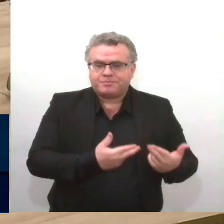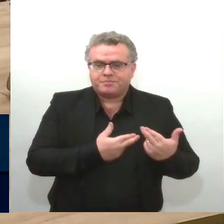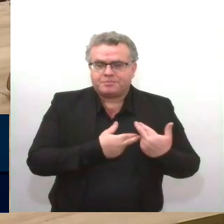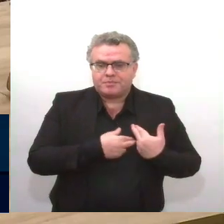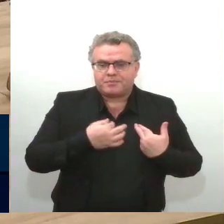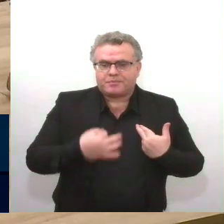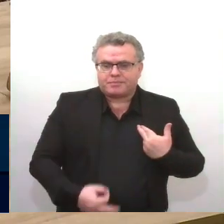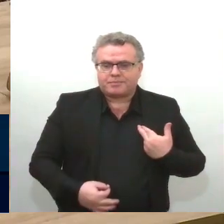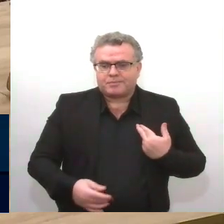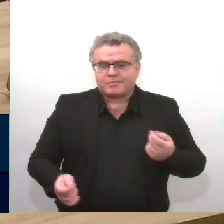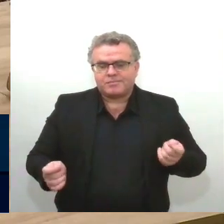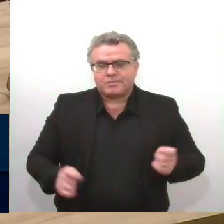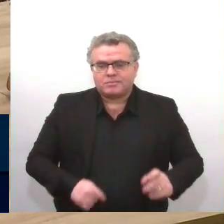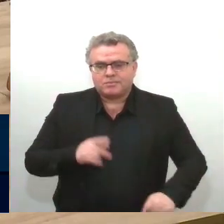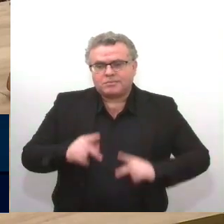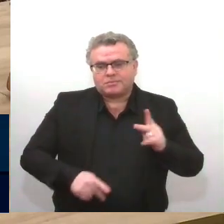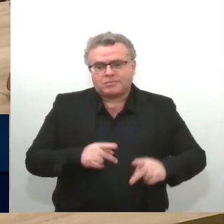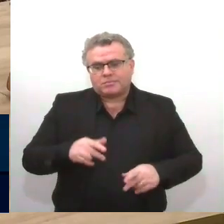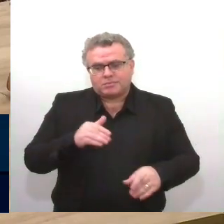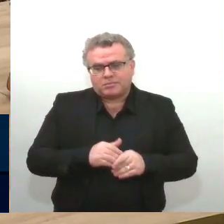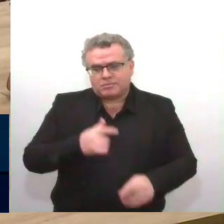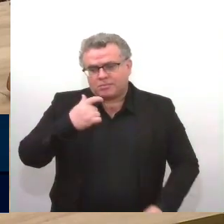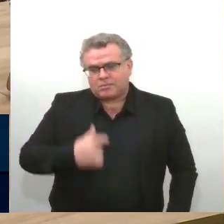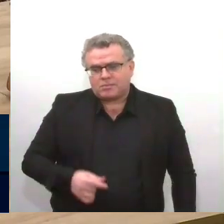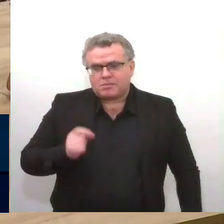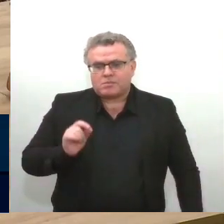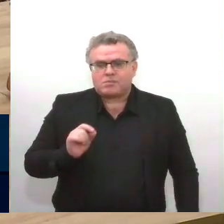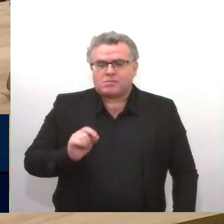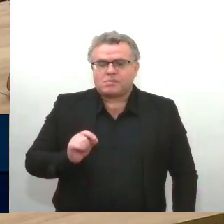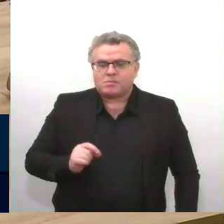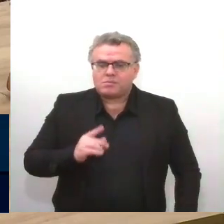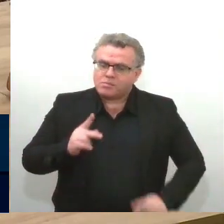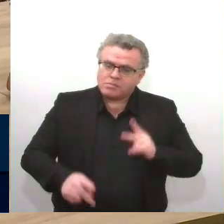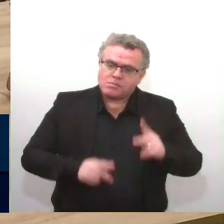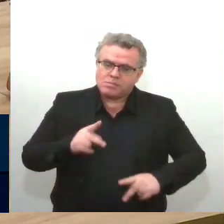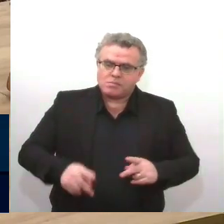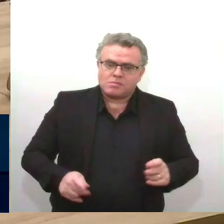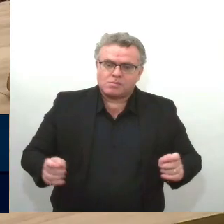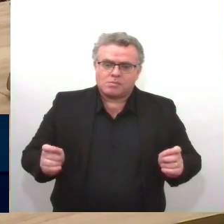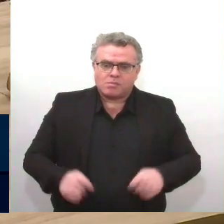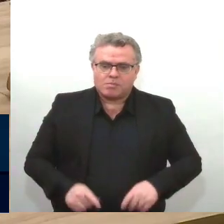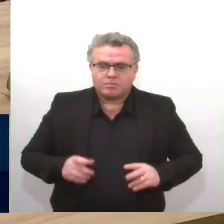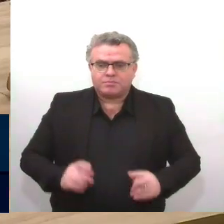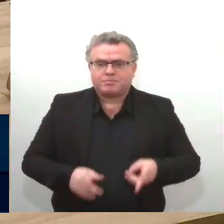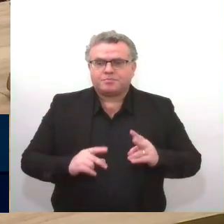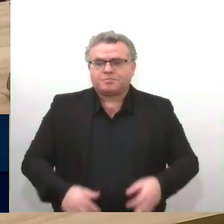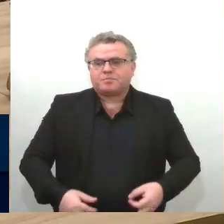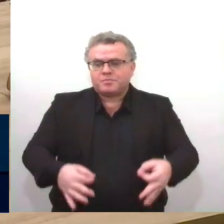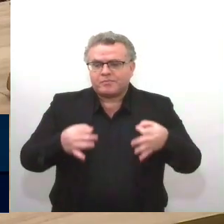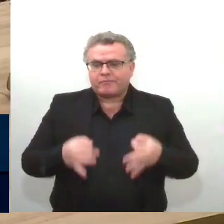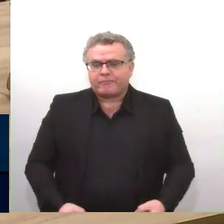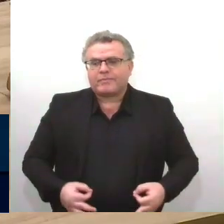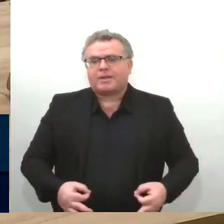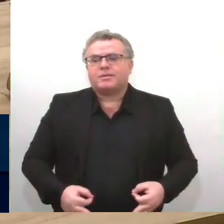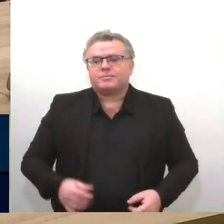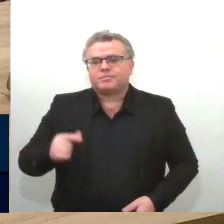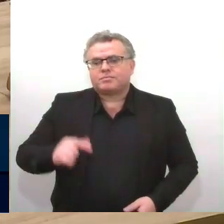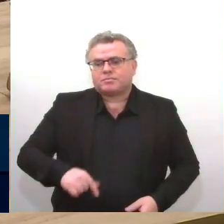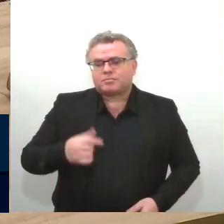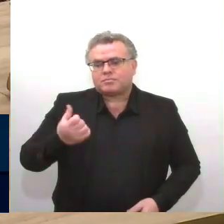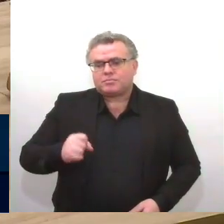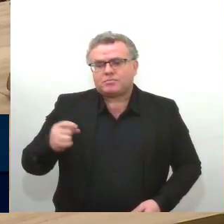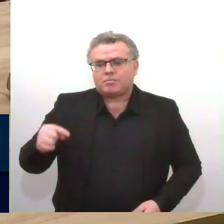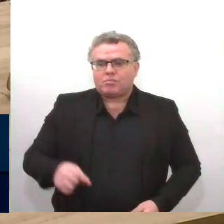elegeu mas toda a população toda a coletividade consequentemente se a gente trabalha em pró da coletividade